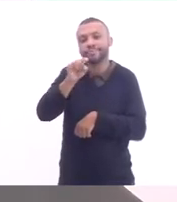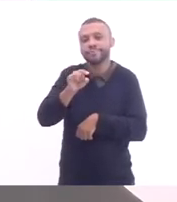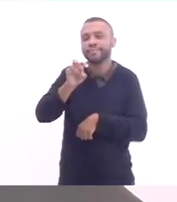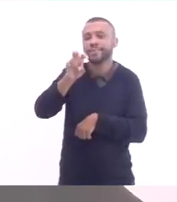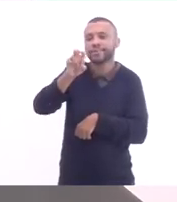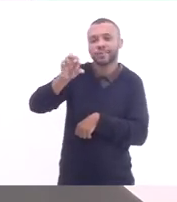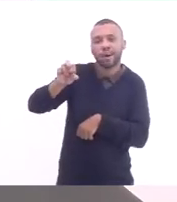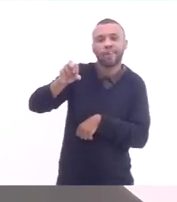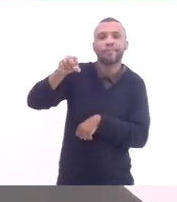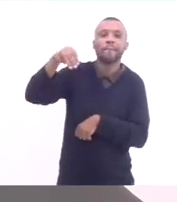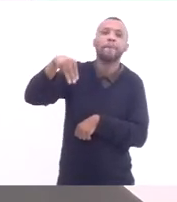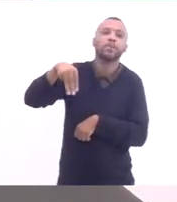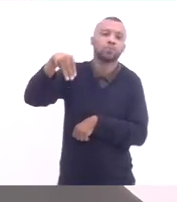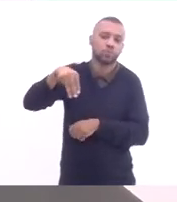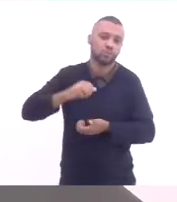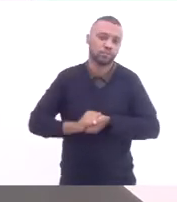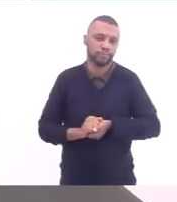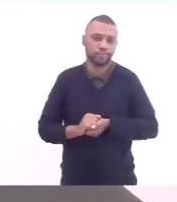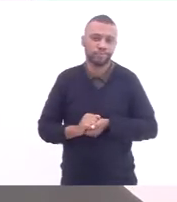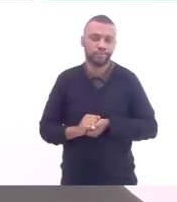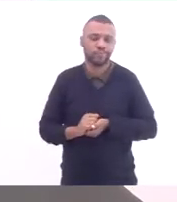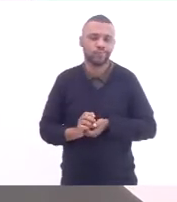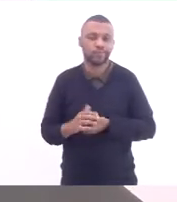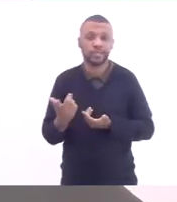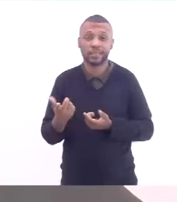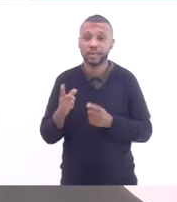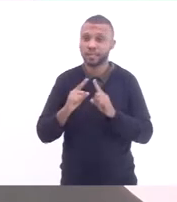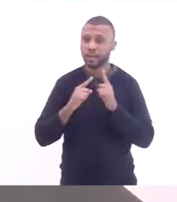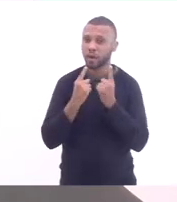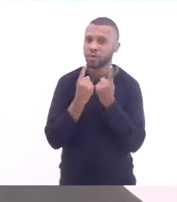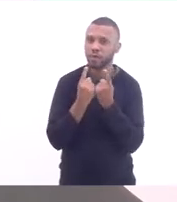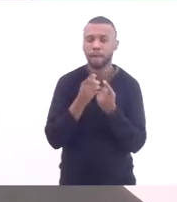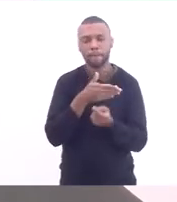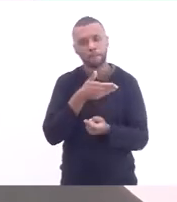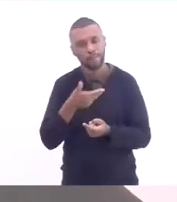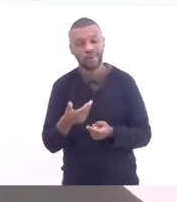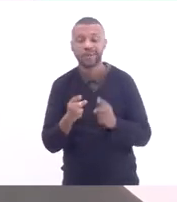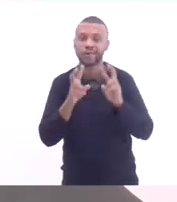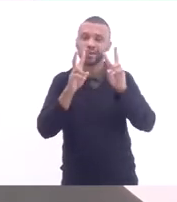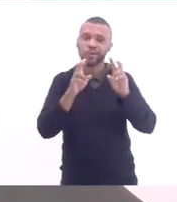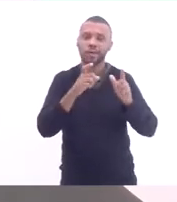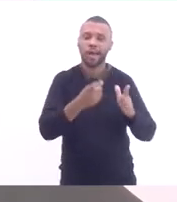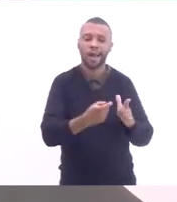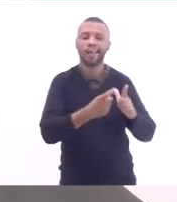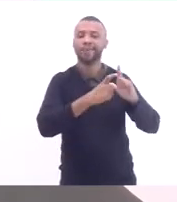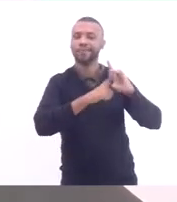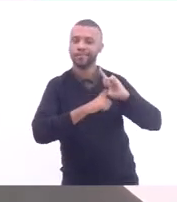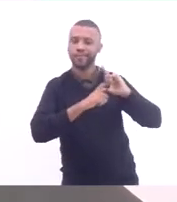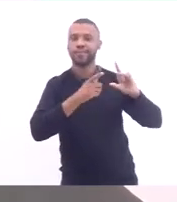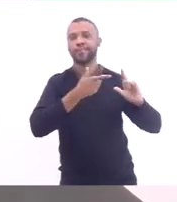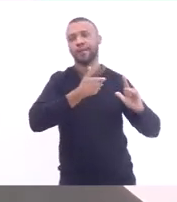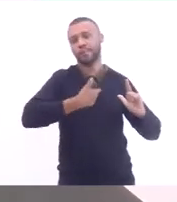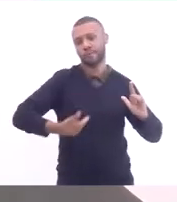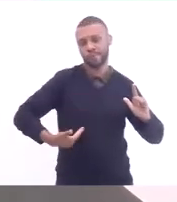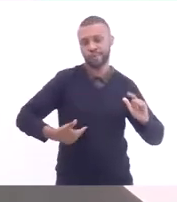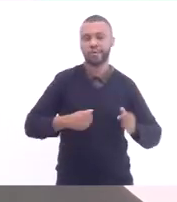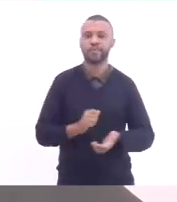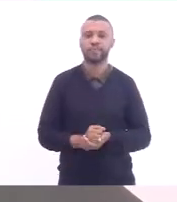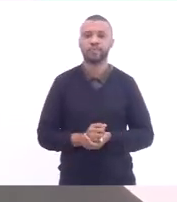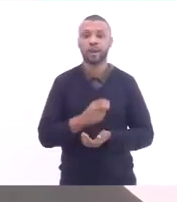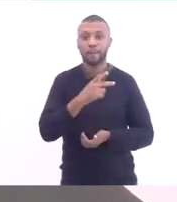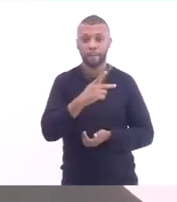23h59, e que na audiência pública sobre a dívida pública, a Procuradoria